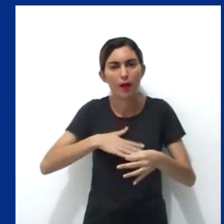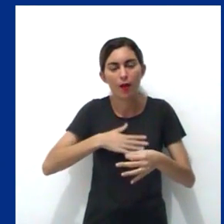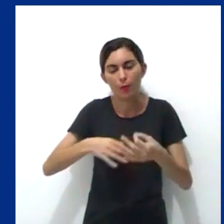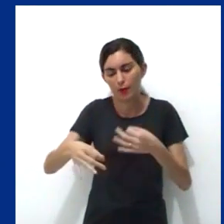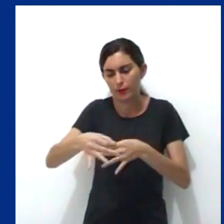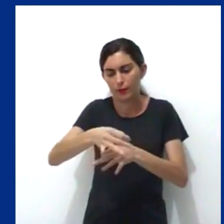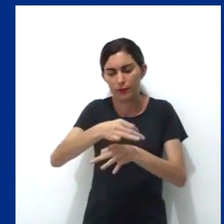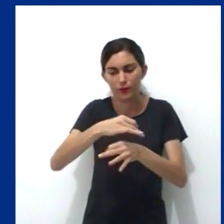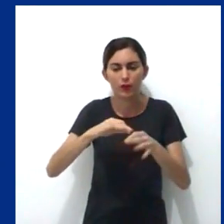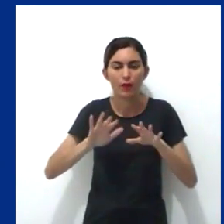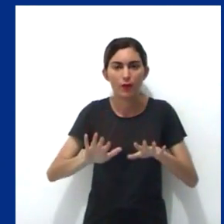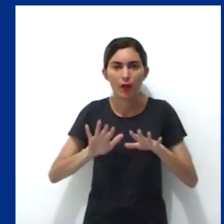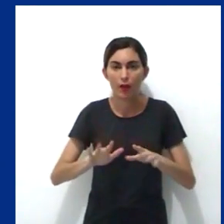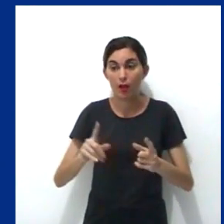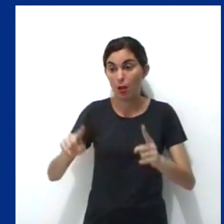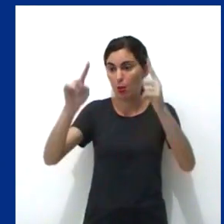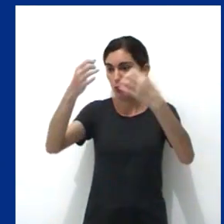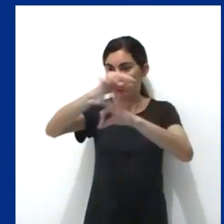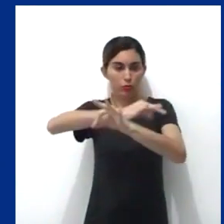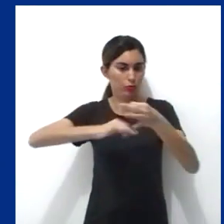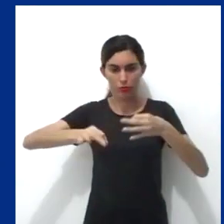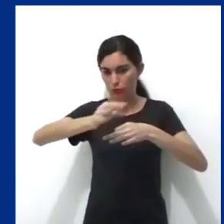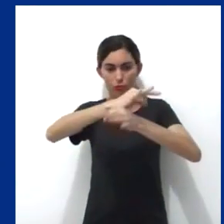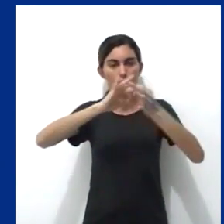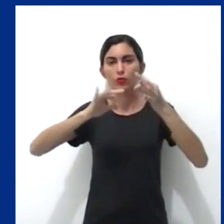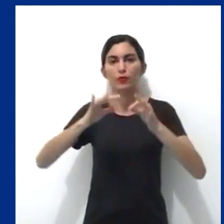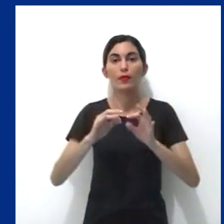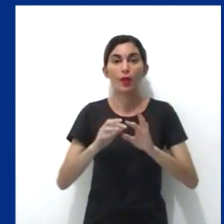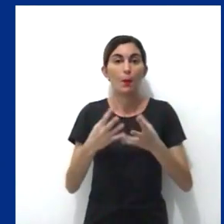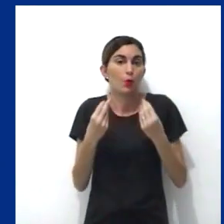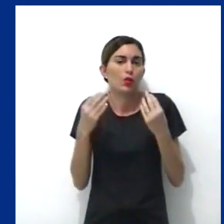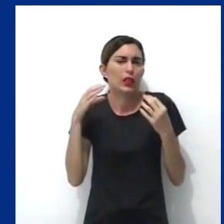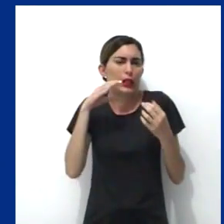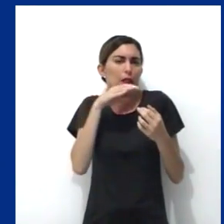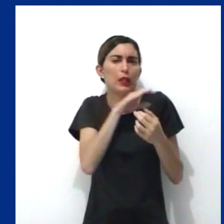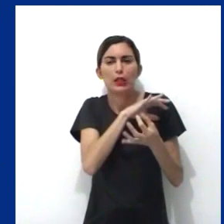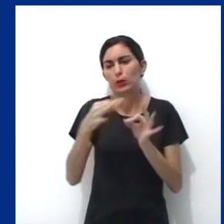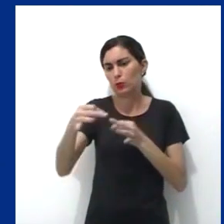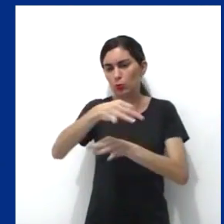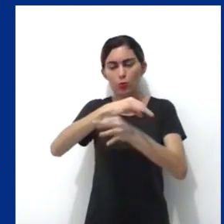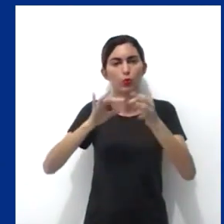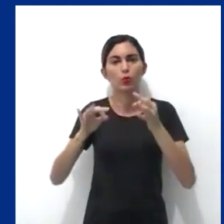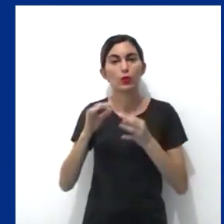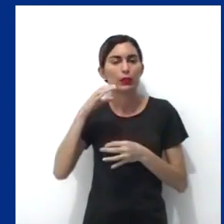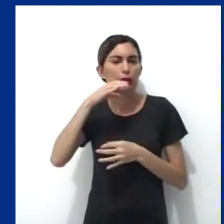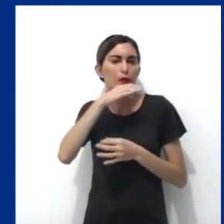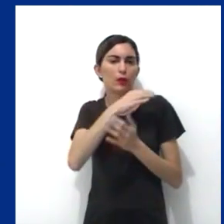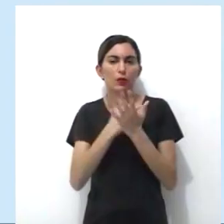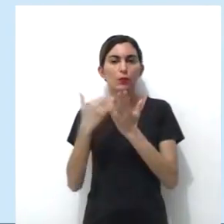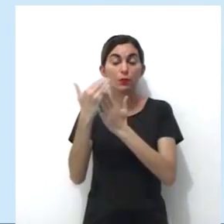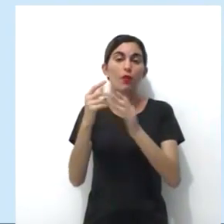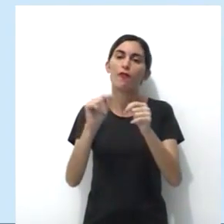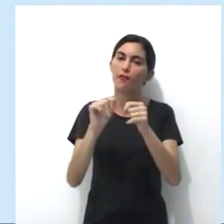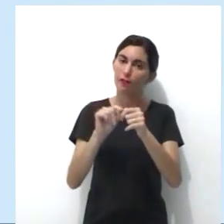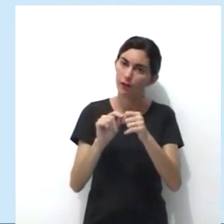aí na segunda seta, apontando para o quadrado vermelho, as moléculas elas estão bem agitadas. Compare